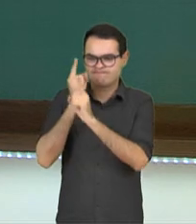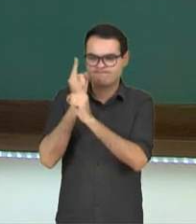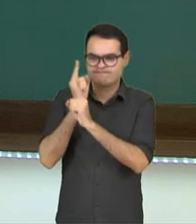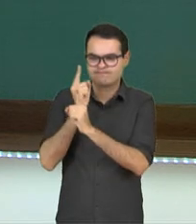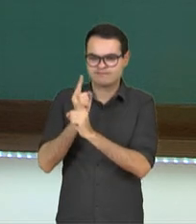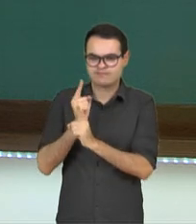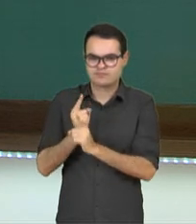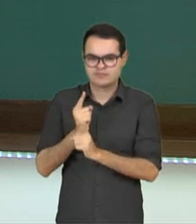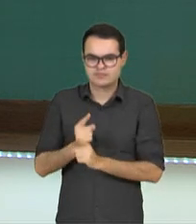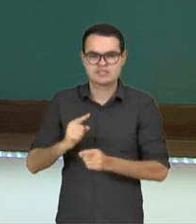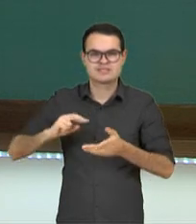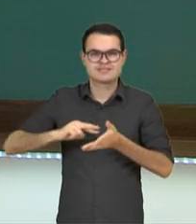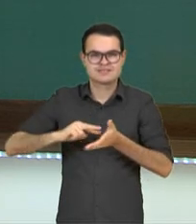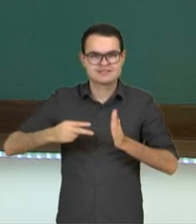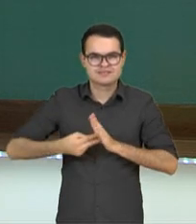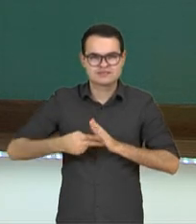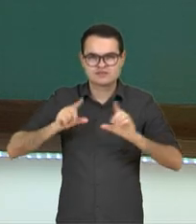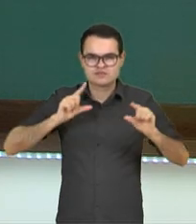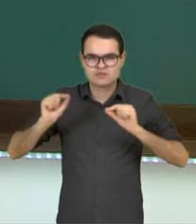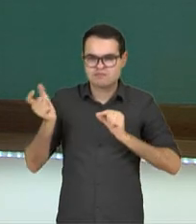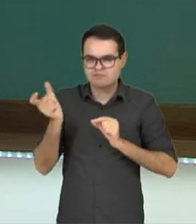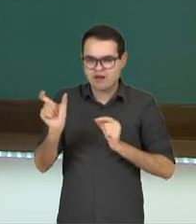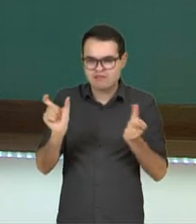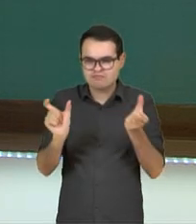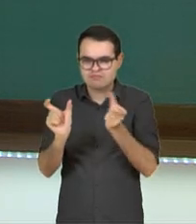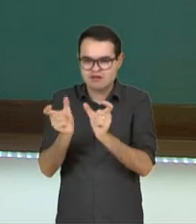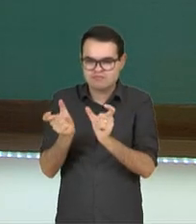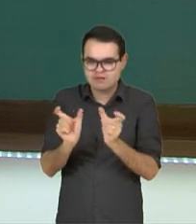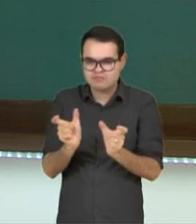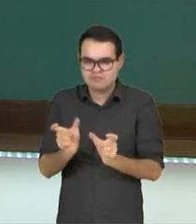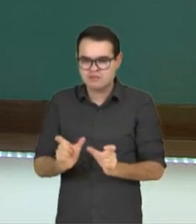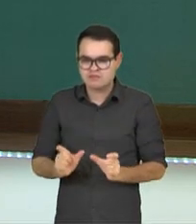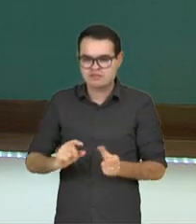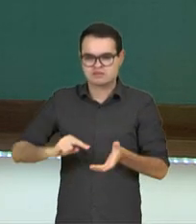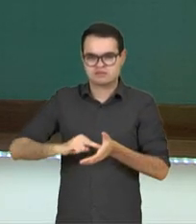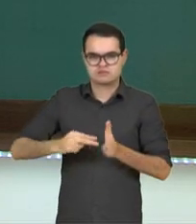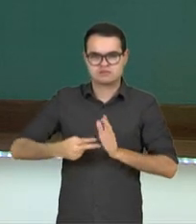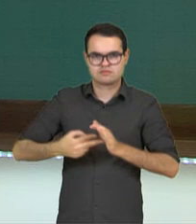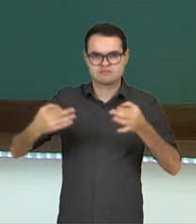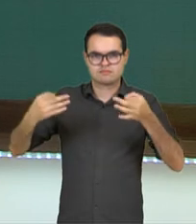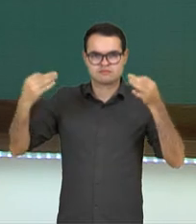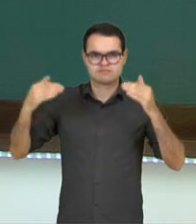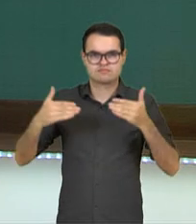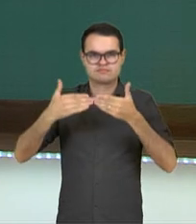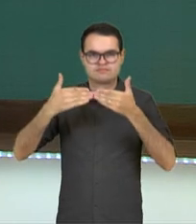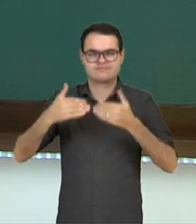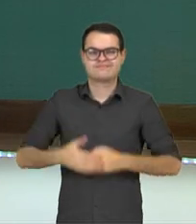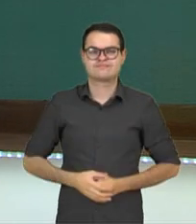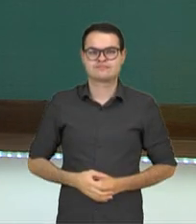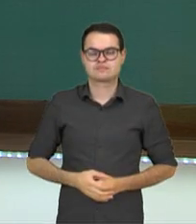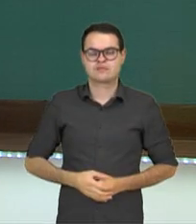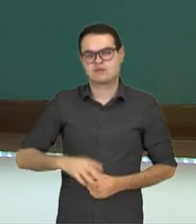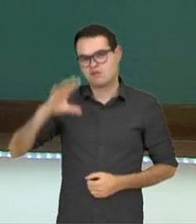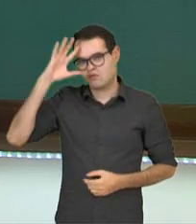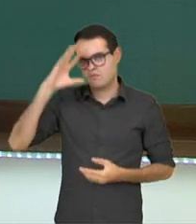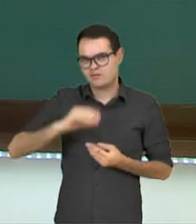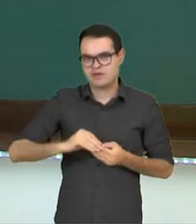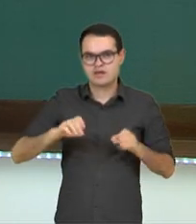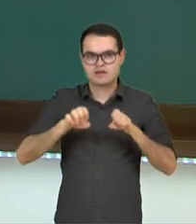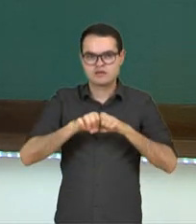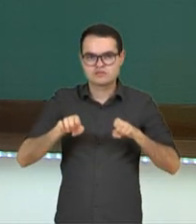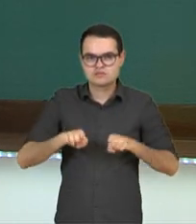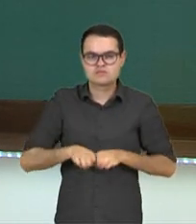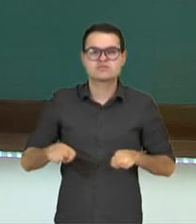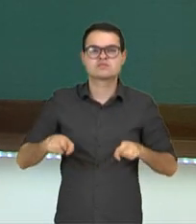de sentido na escolha das palavras, muito importante isso, e compreender a estrutura e a intenção do autor do